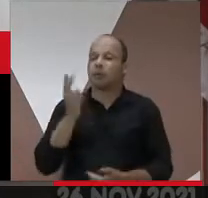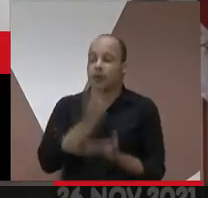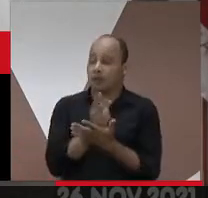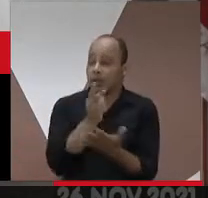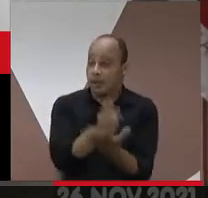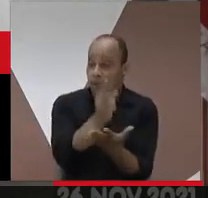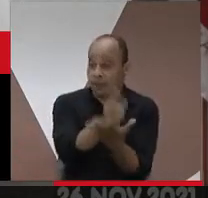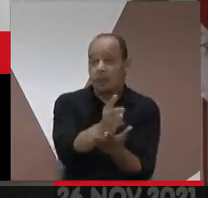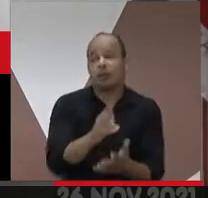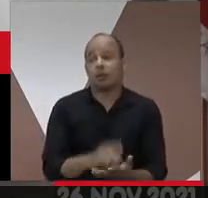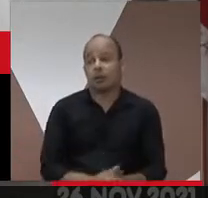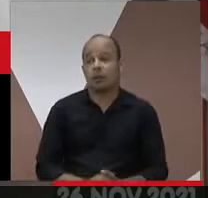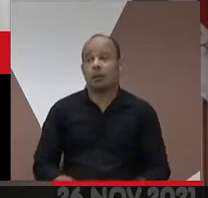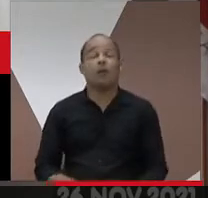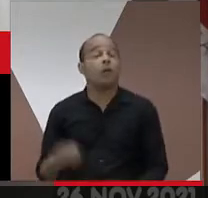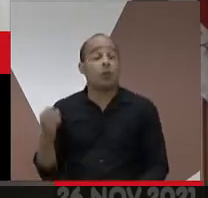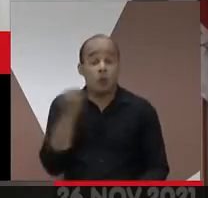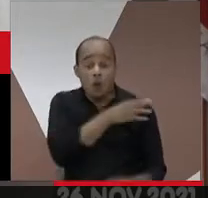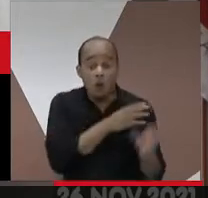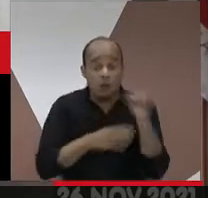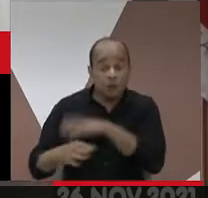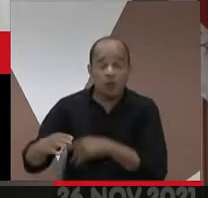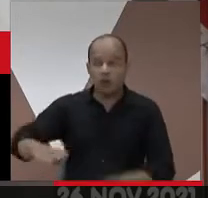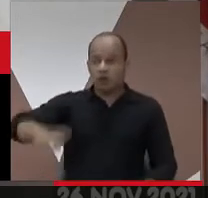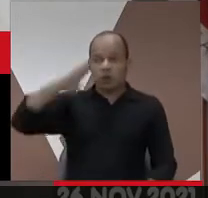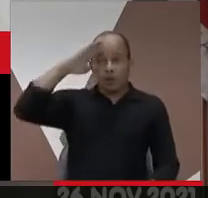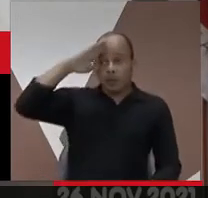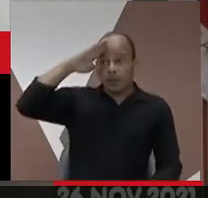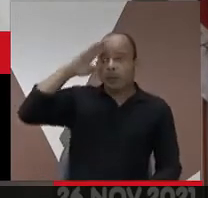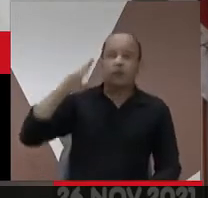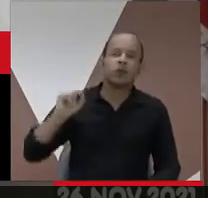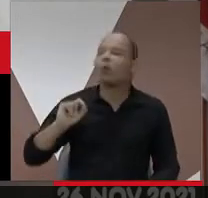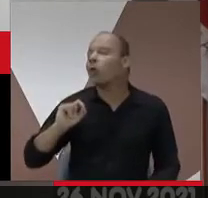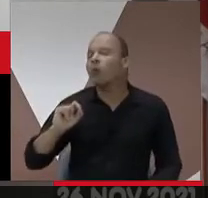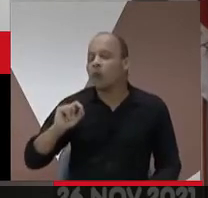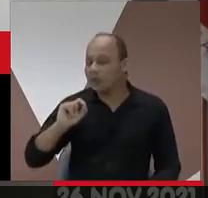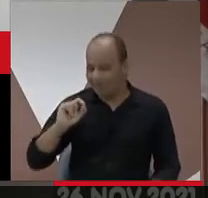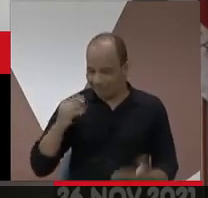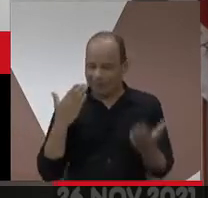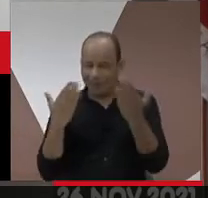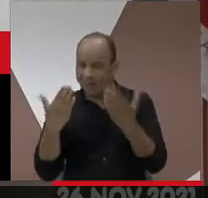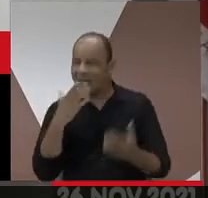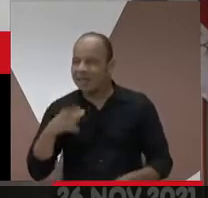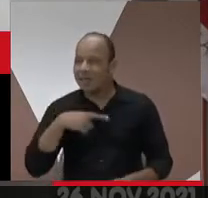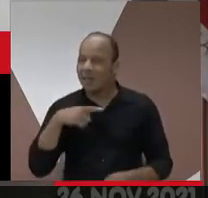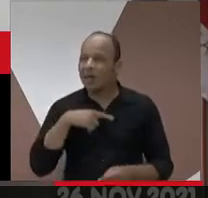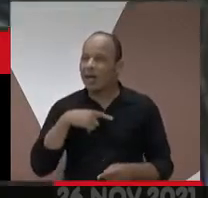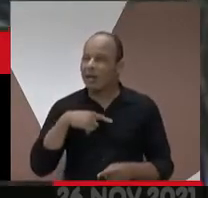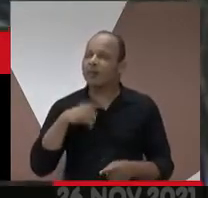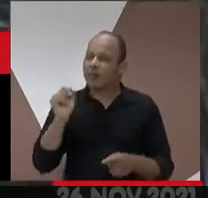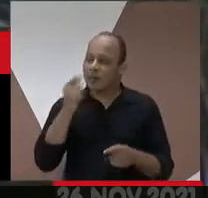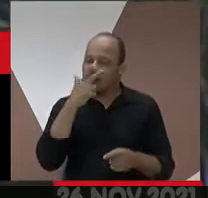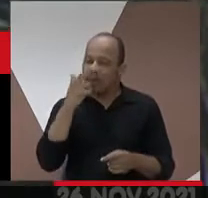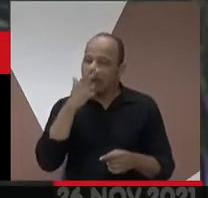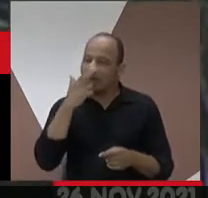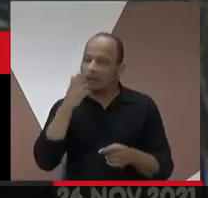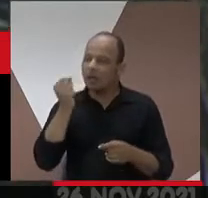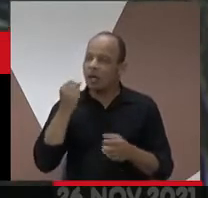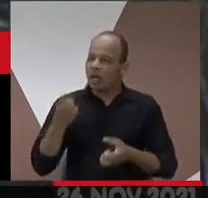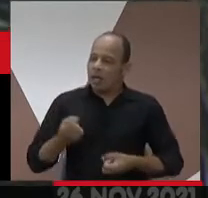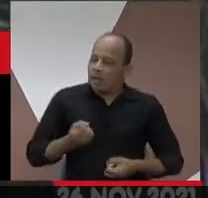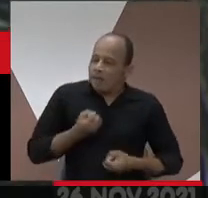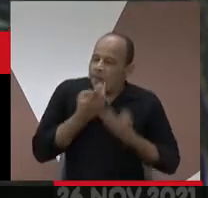novos comandantes, né, trouxeram uma arma poderosíssima, que é uma metralhadora de palavras. E, em menos de um